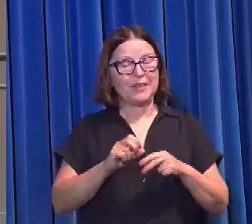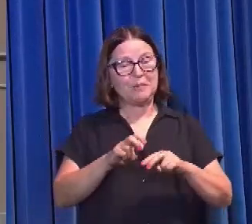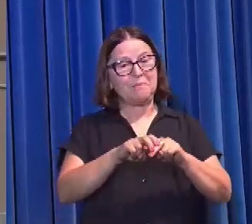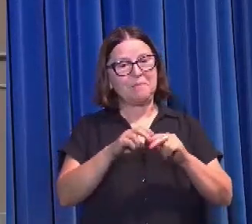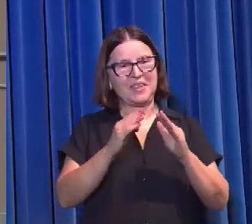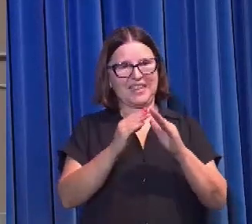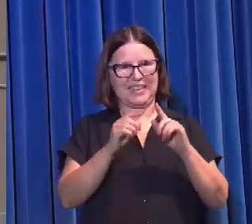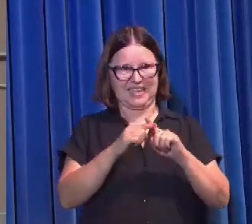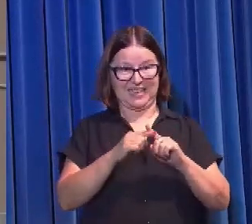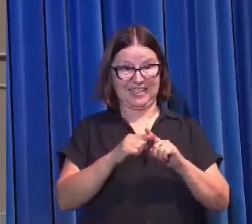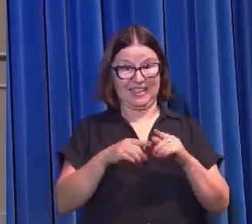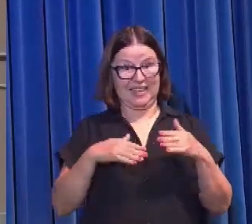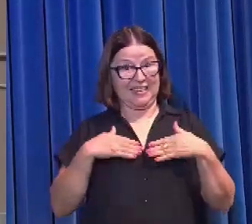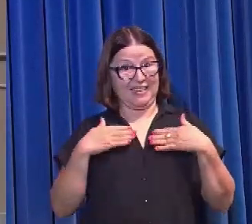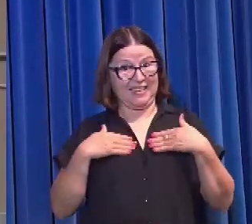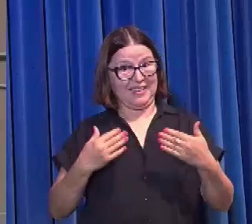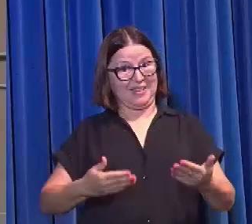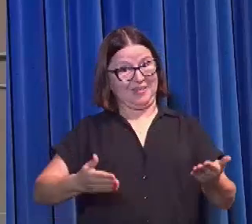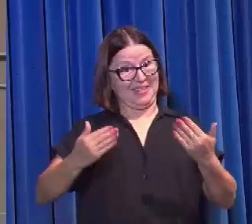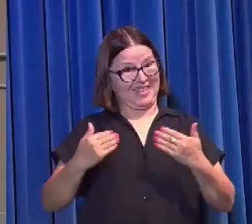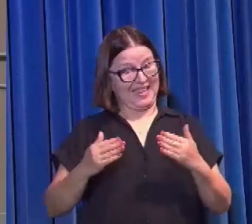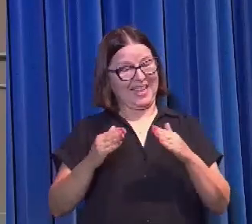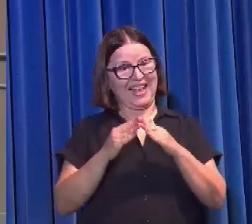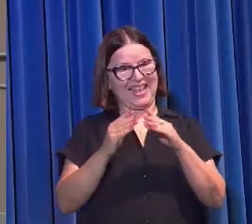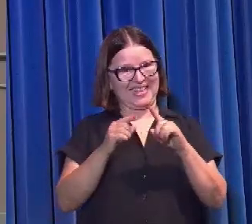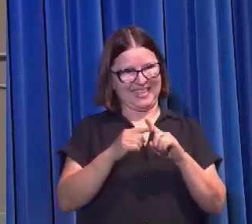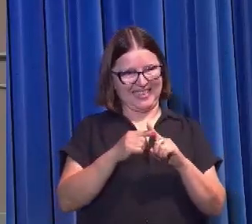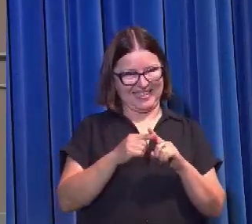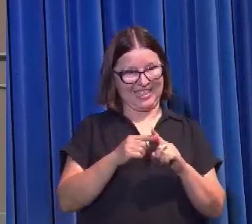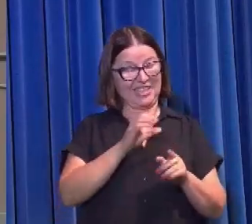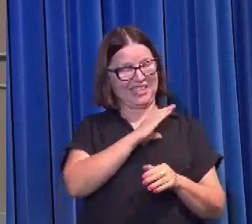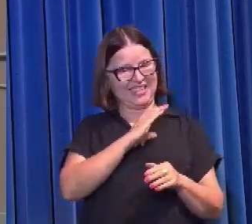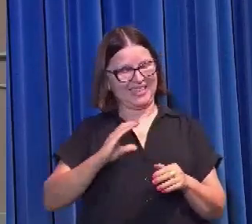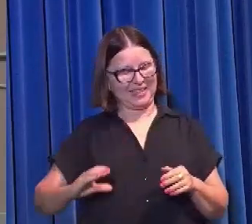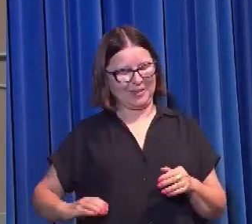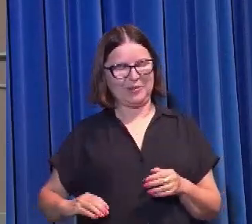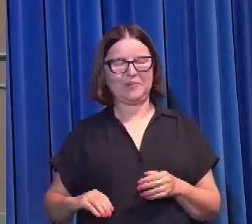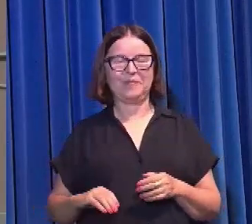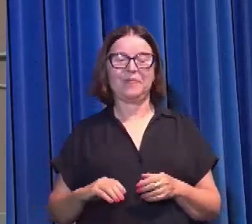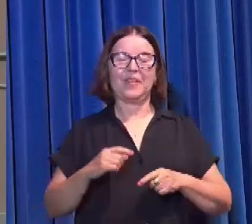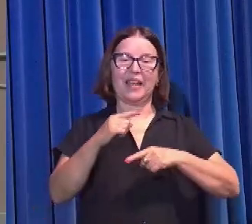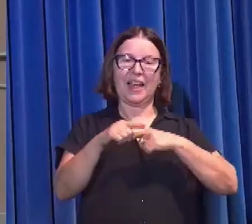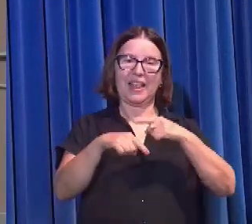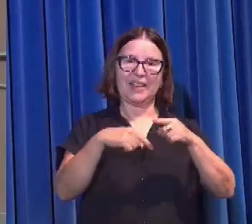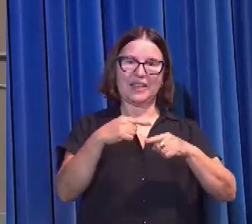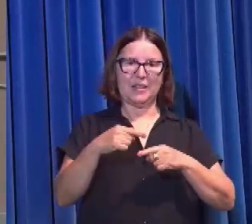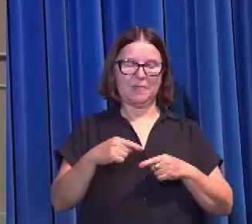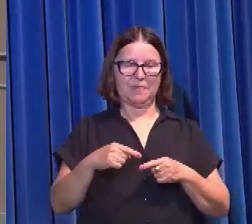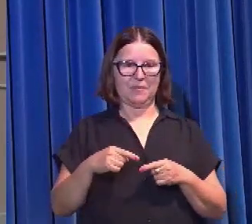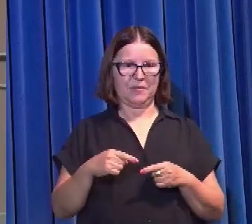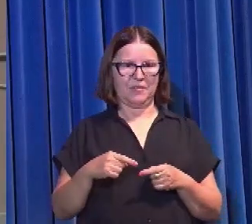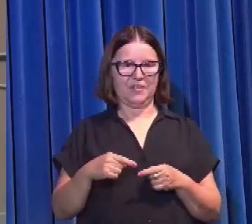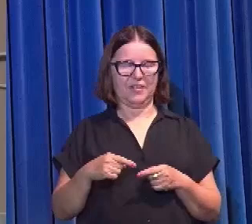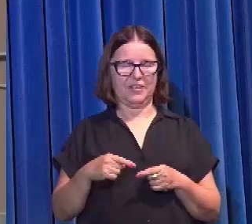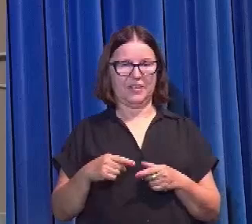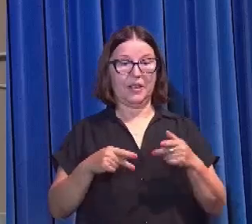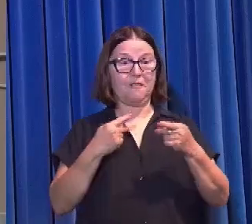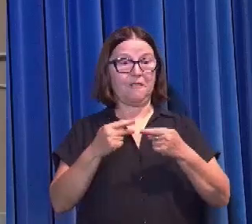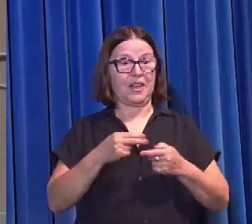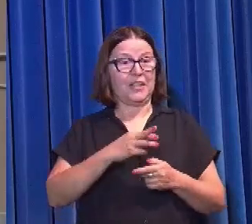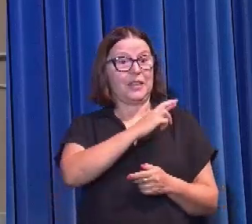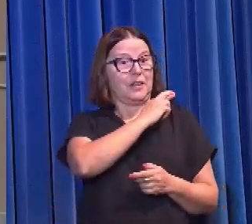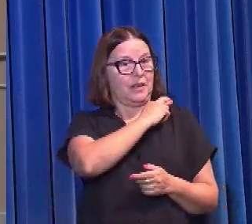foram concedidos à igreja por Cristo. E aí do 4 em diante ele nos dá as responsabilidades que